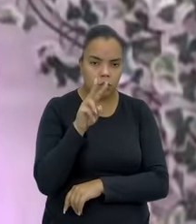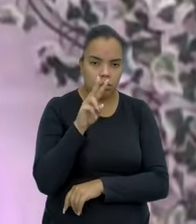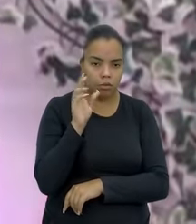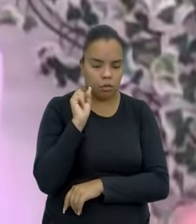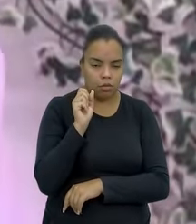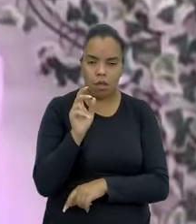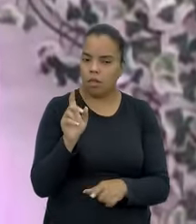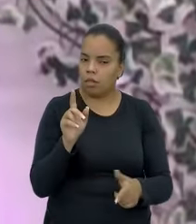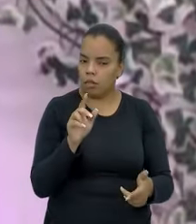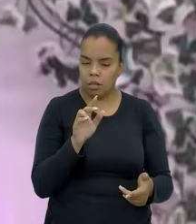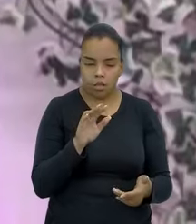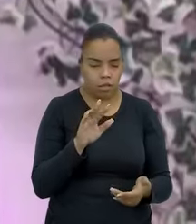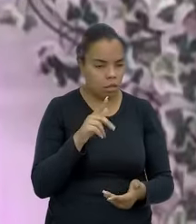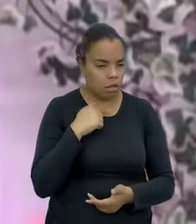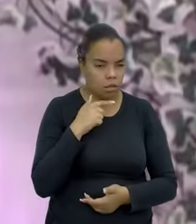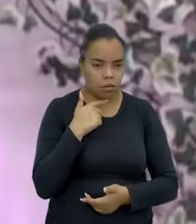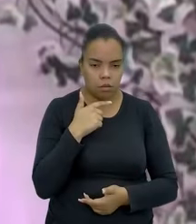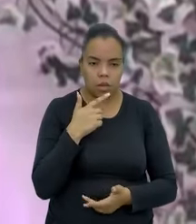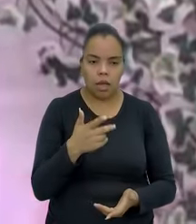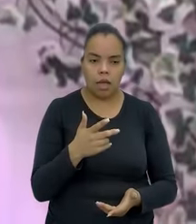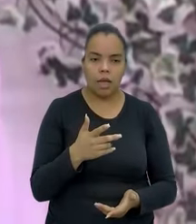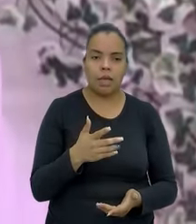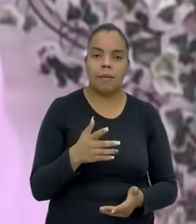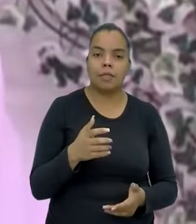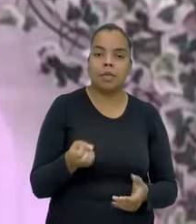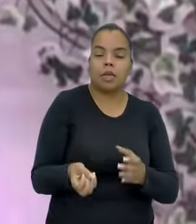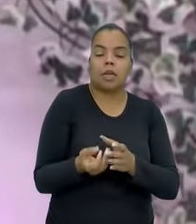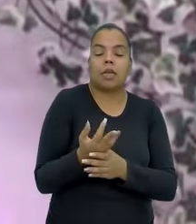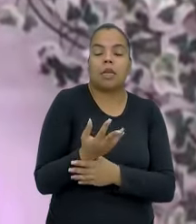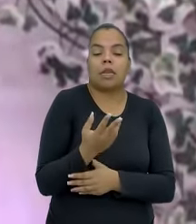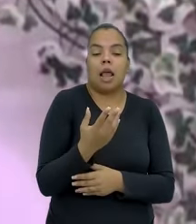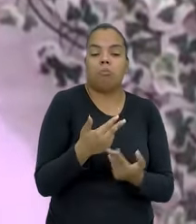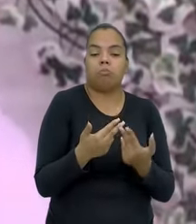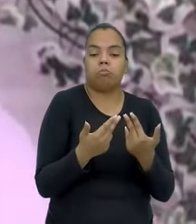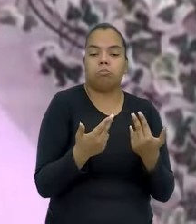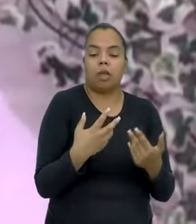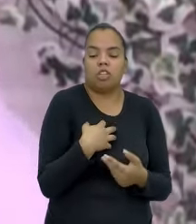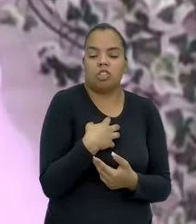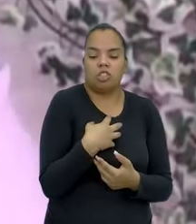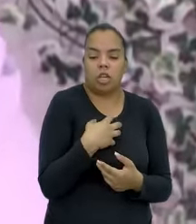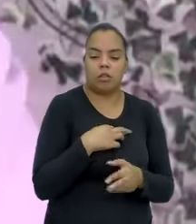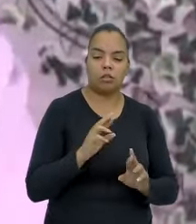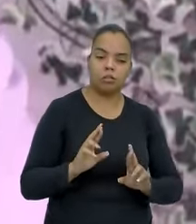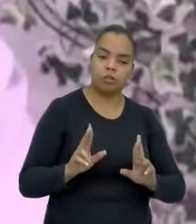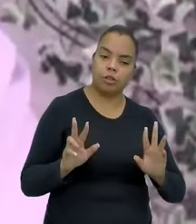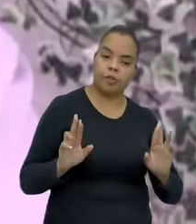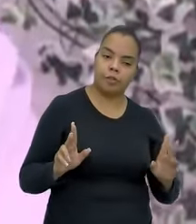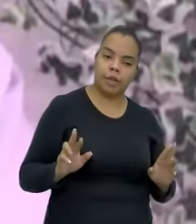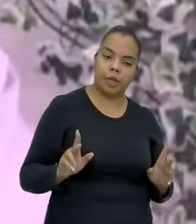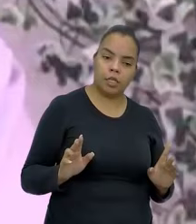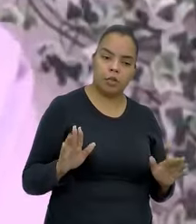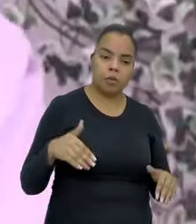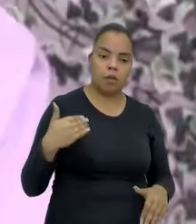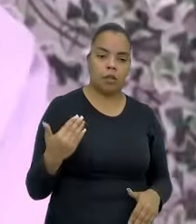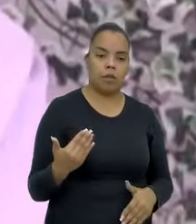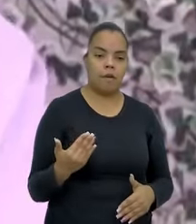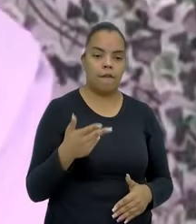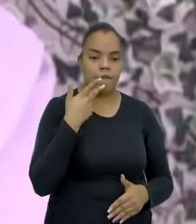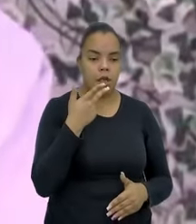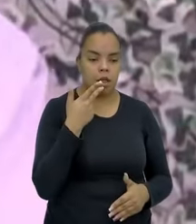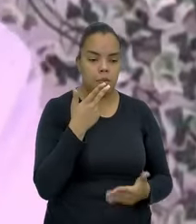temos que criar meios para que eles tenham uma maior atenção então quando nós falamos em desenho Universal